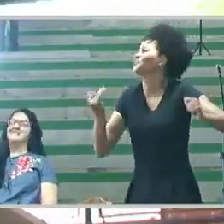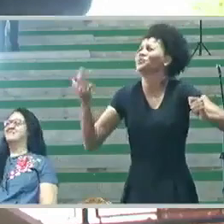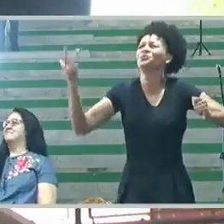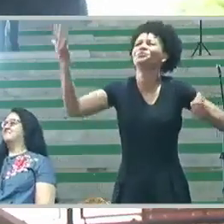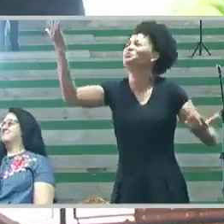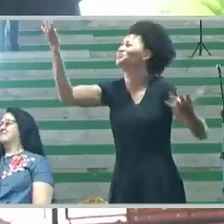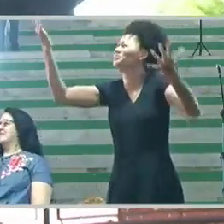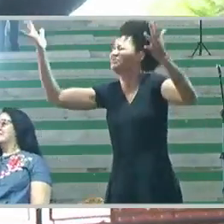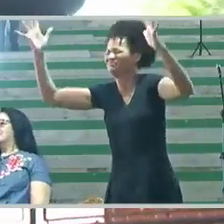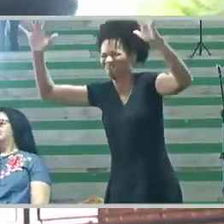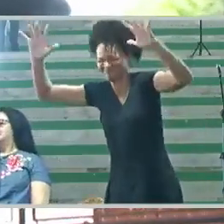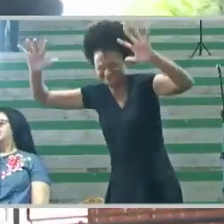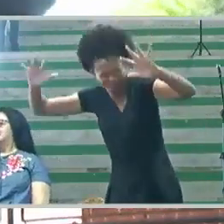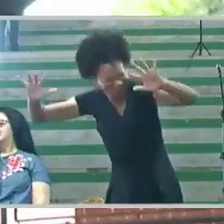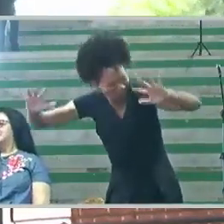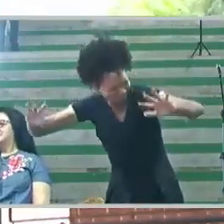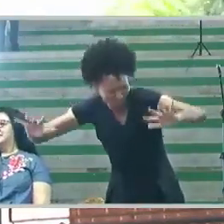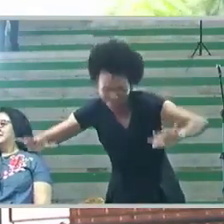Aleluia.